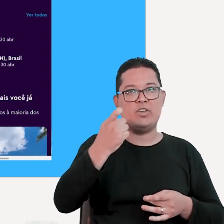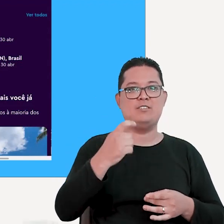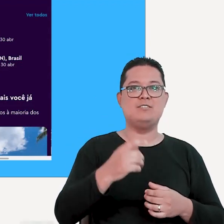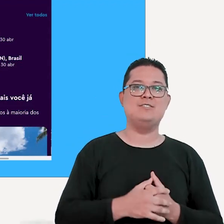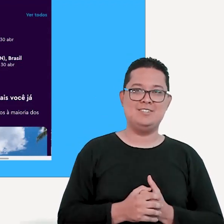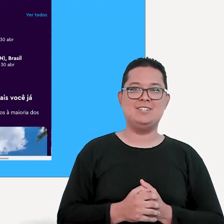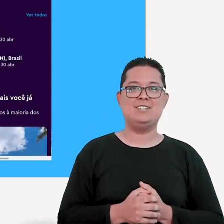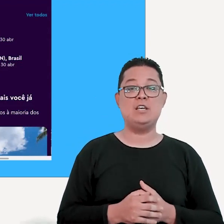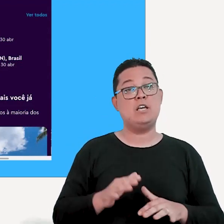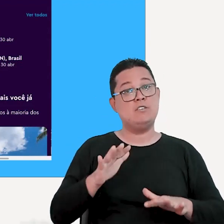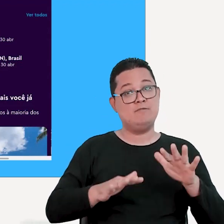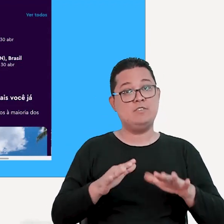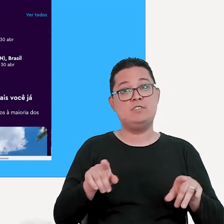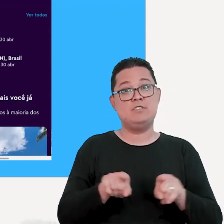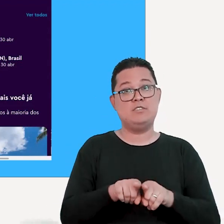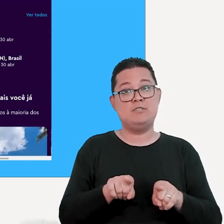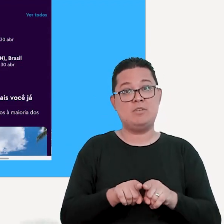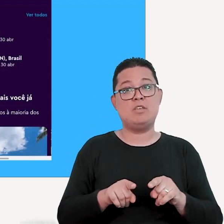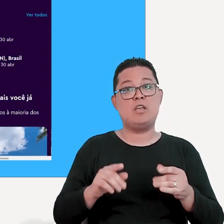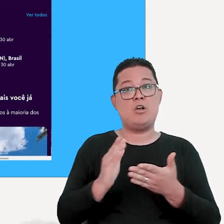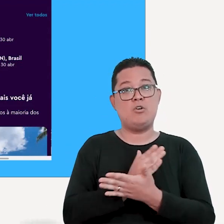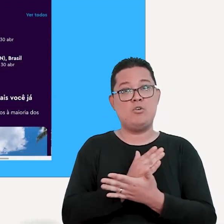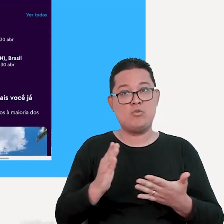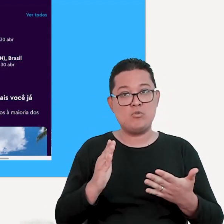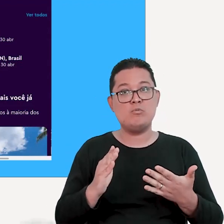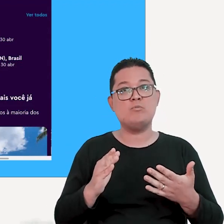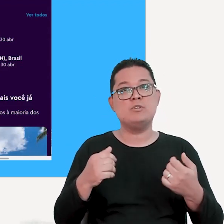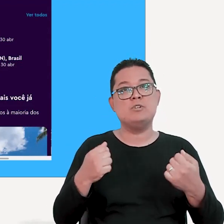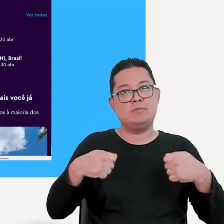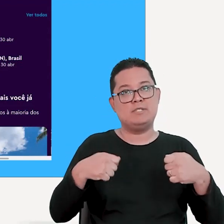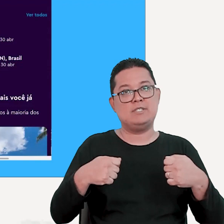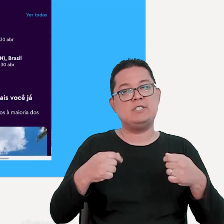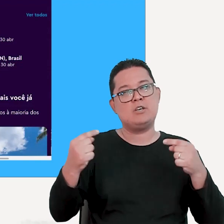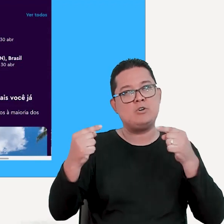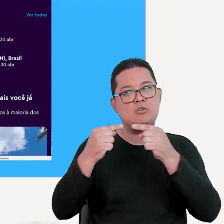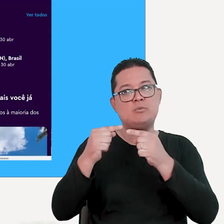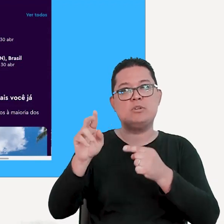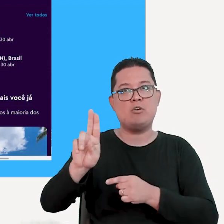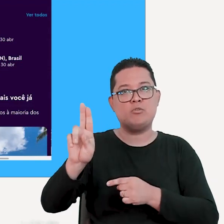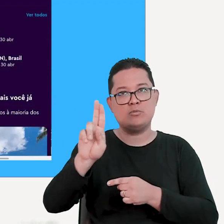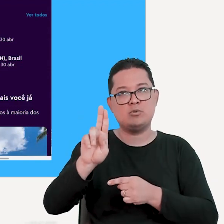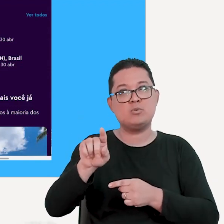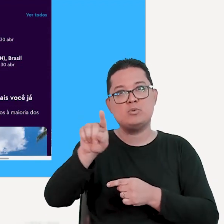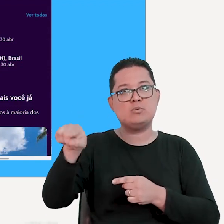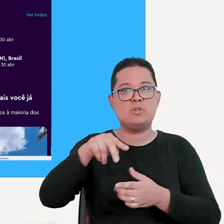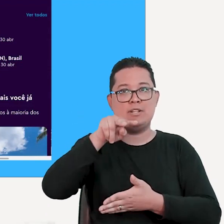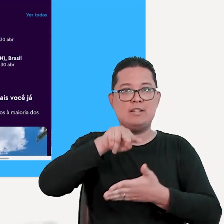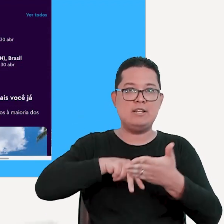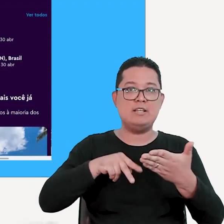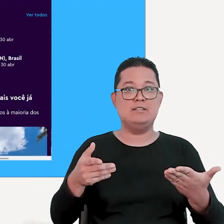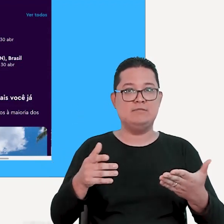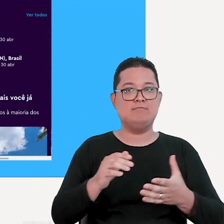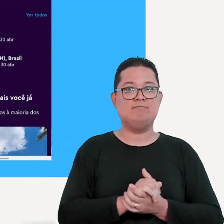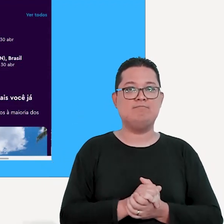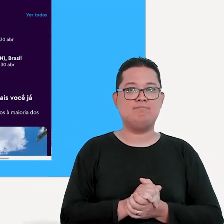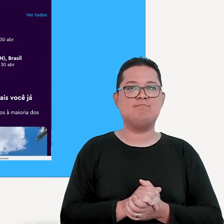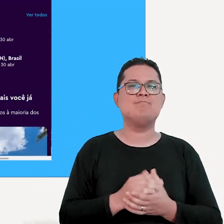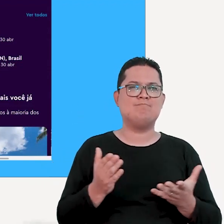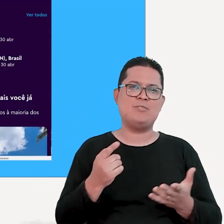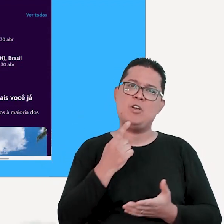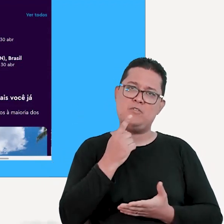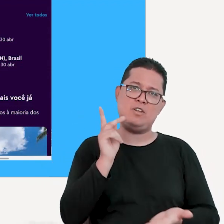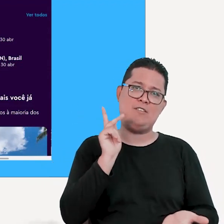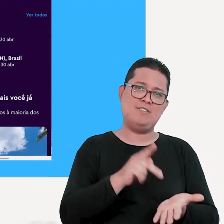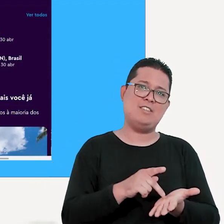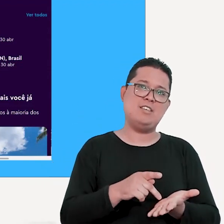pessoas que vão ler o seu conteúdo. Então, por que não já colocar isso em prática? Sendo realista, em todos os momentos a gente